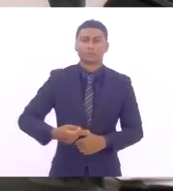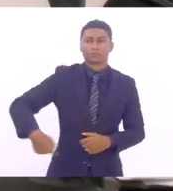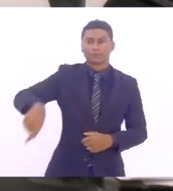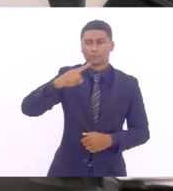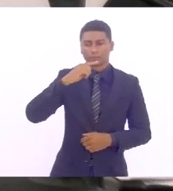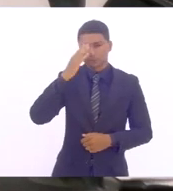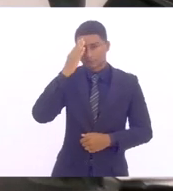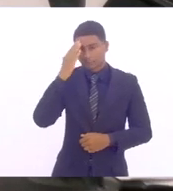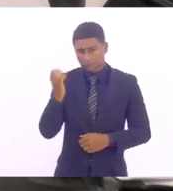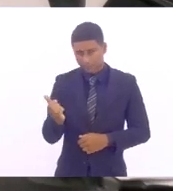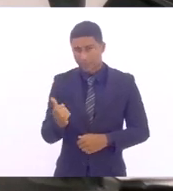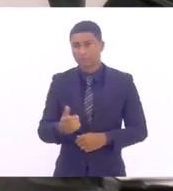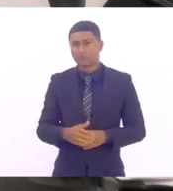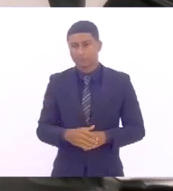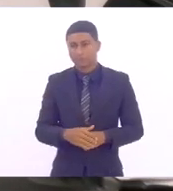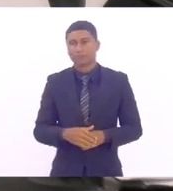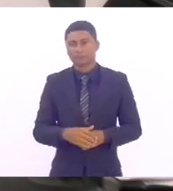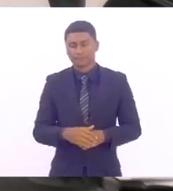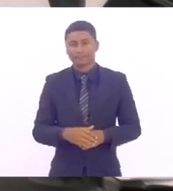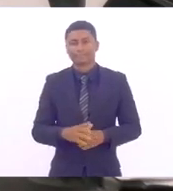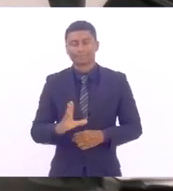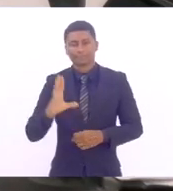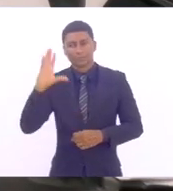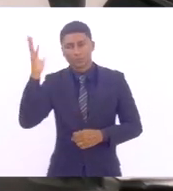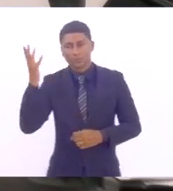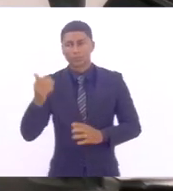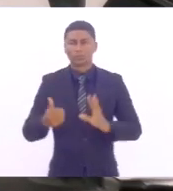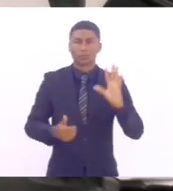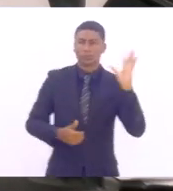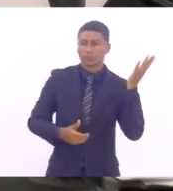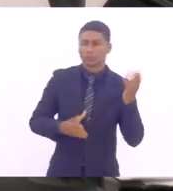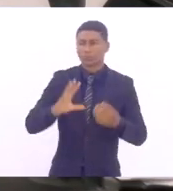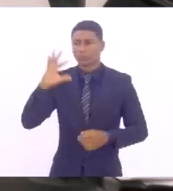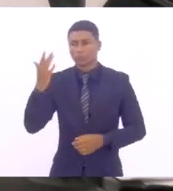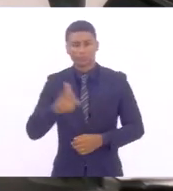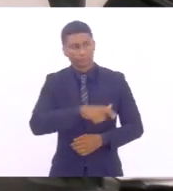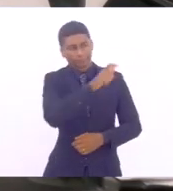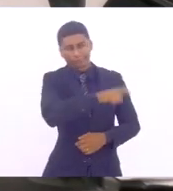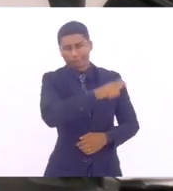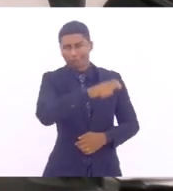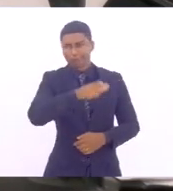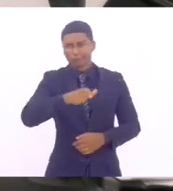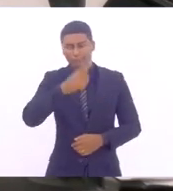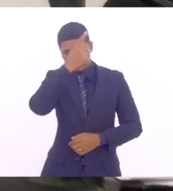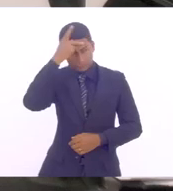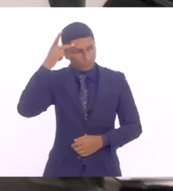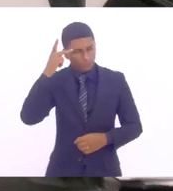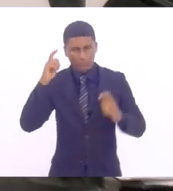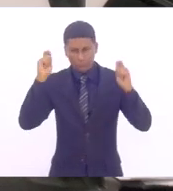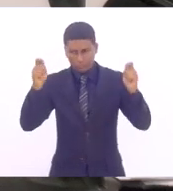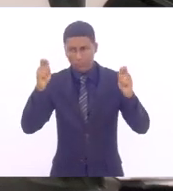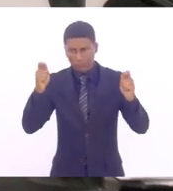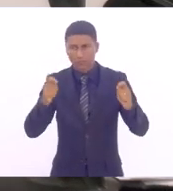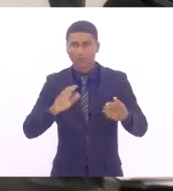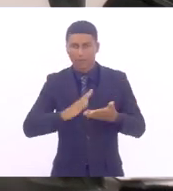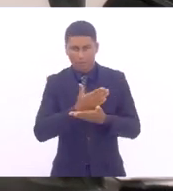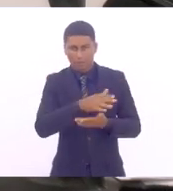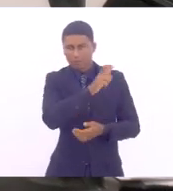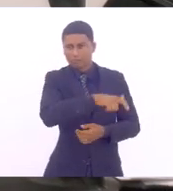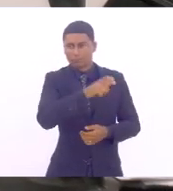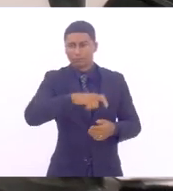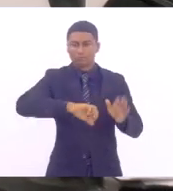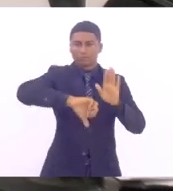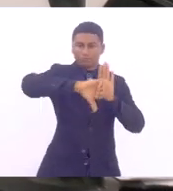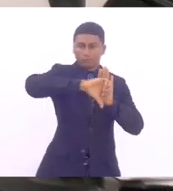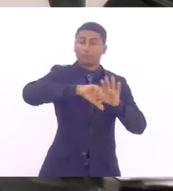que muitos atos delituosos decorrem de membros de torcida organizada. Mas sabemos também que outras